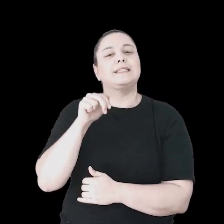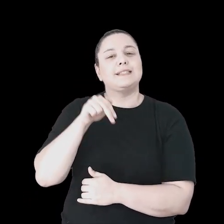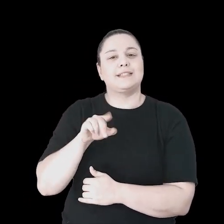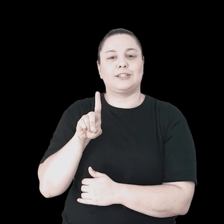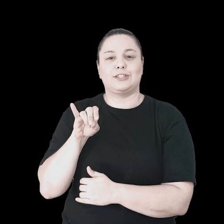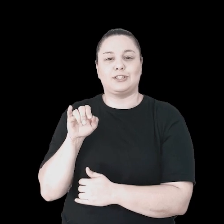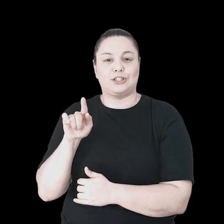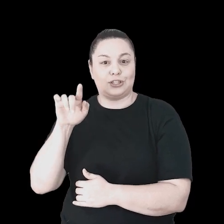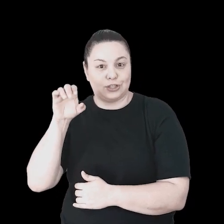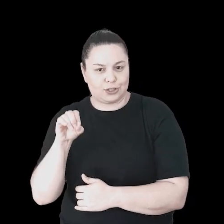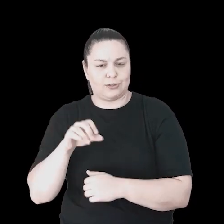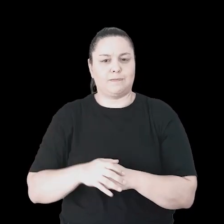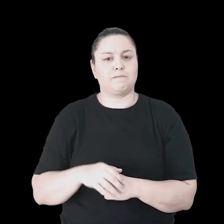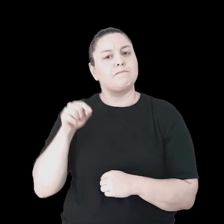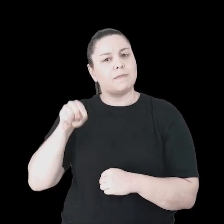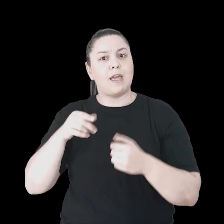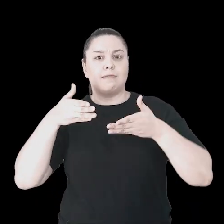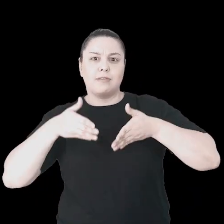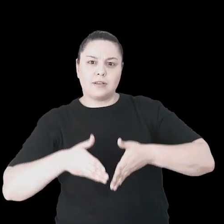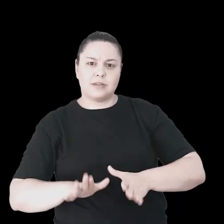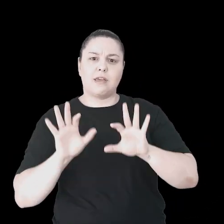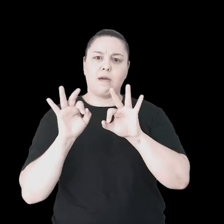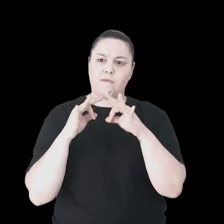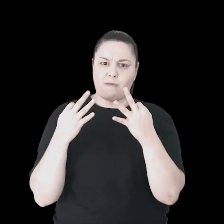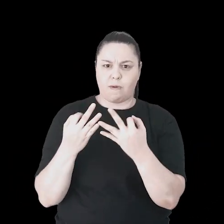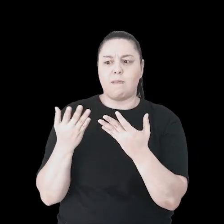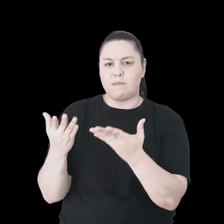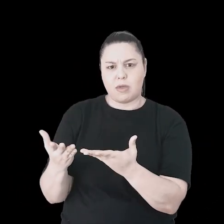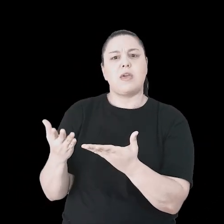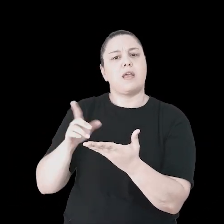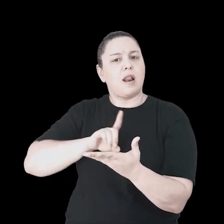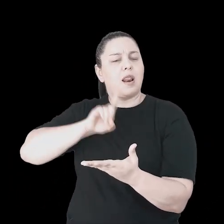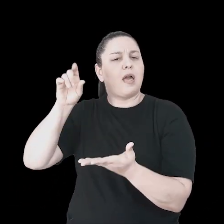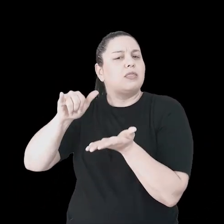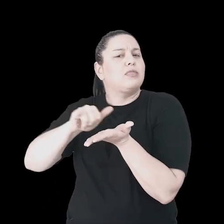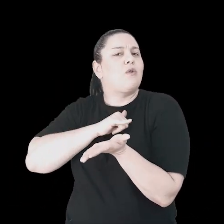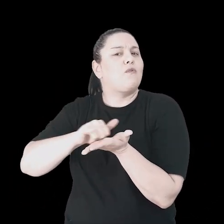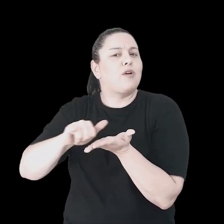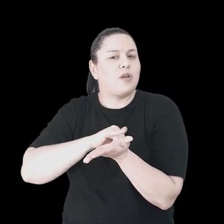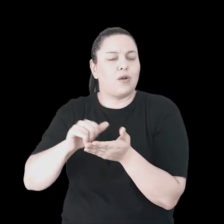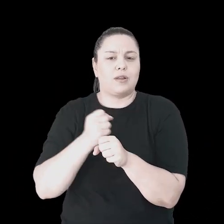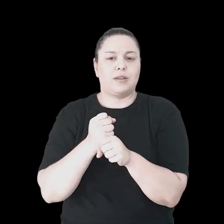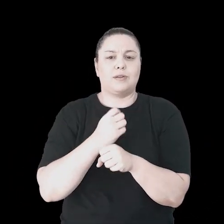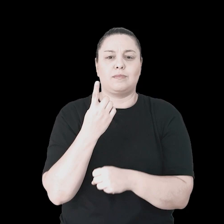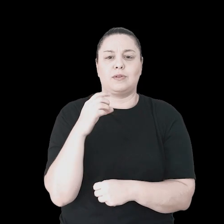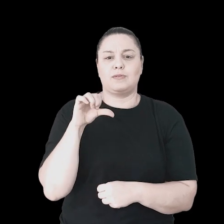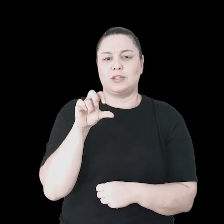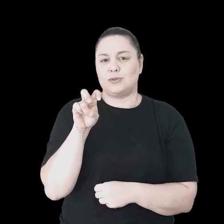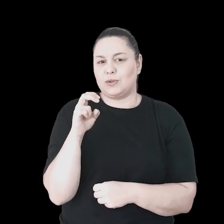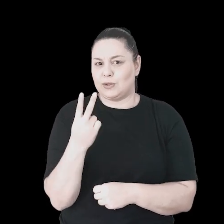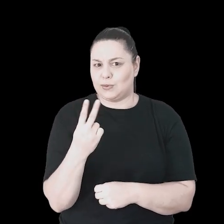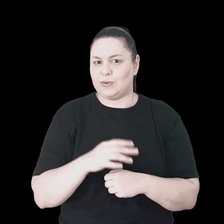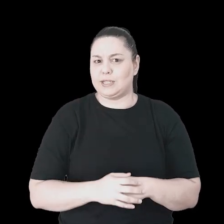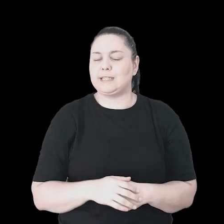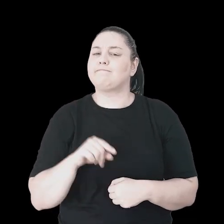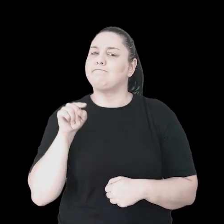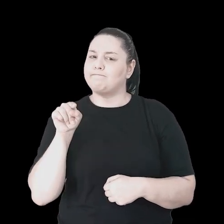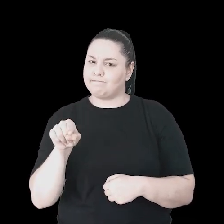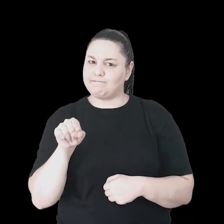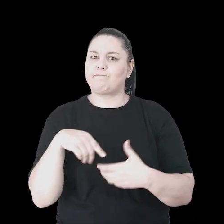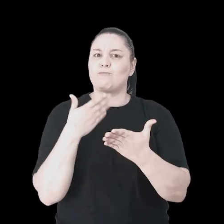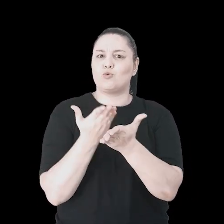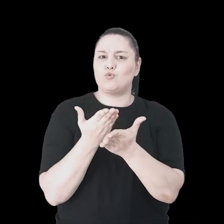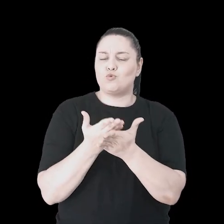Universidade da Califórnia, em San Diego. Chen nasceu em uma família sino-americana em Nova York no ano de